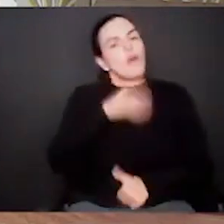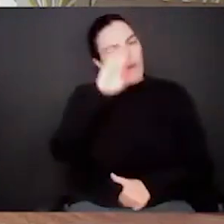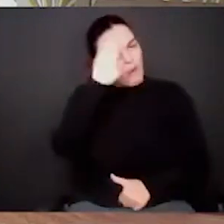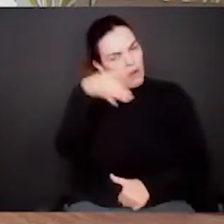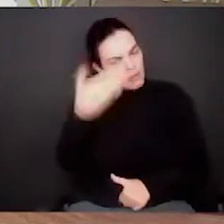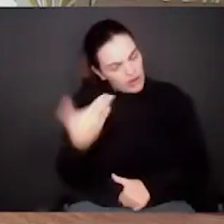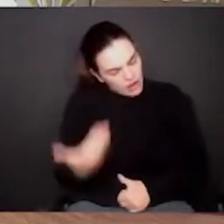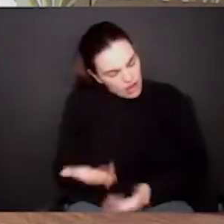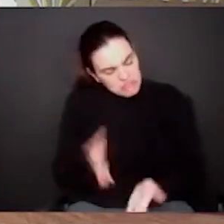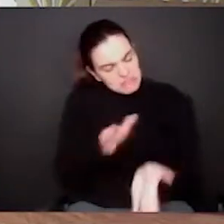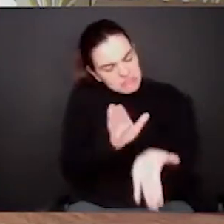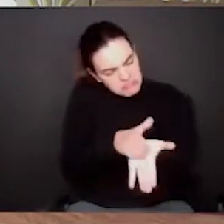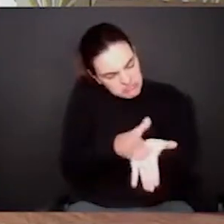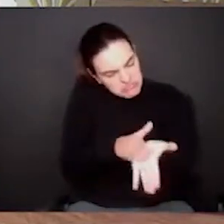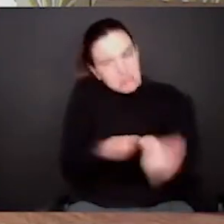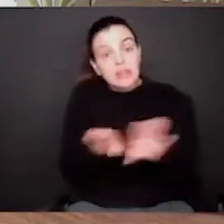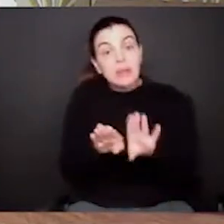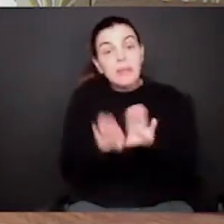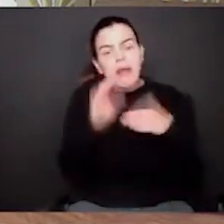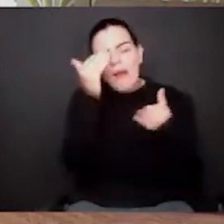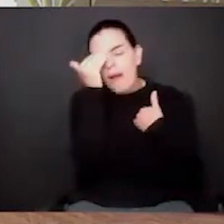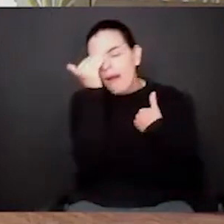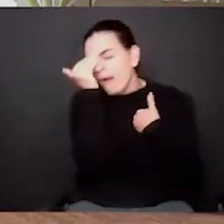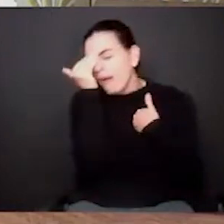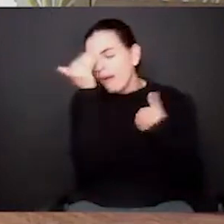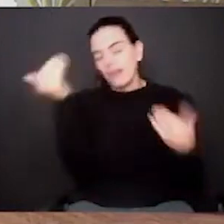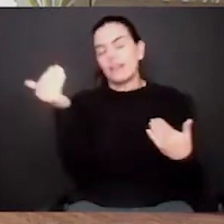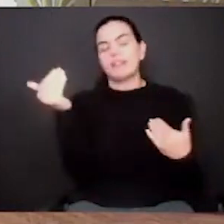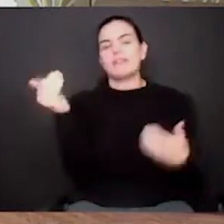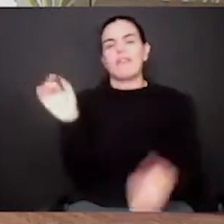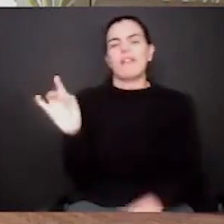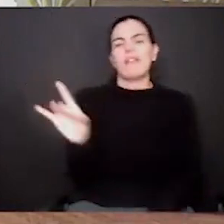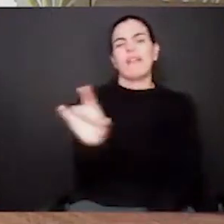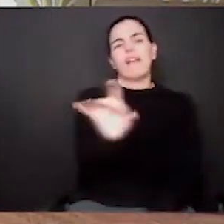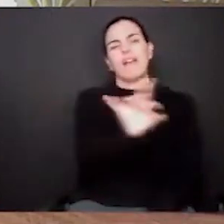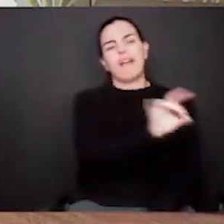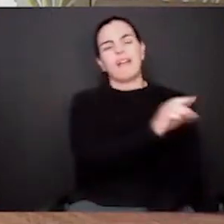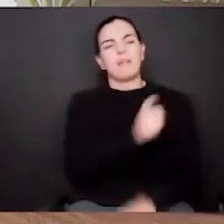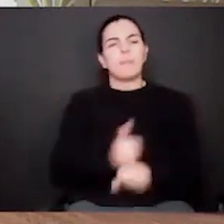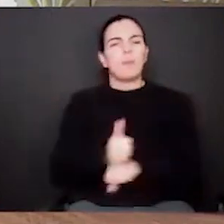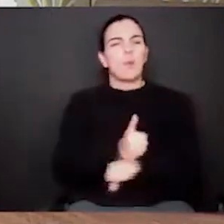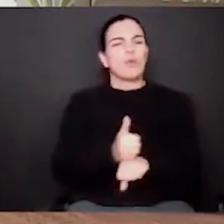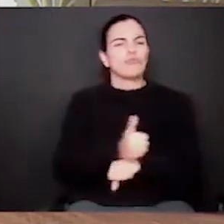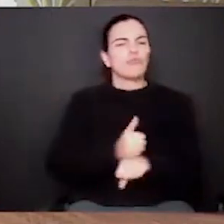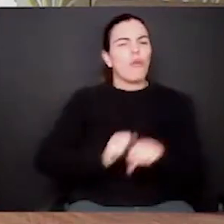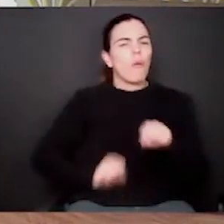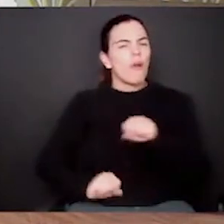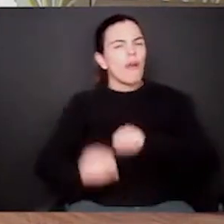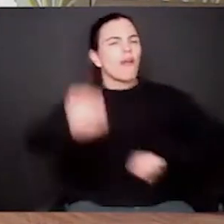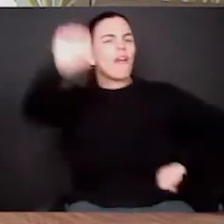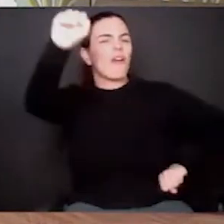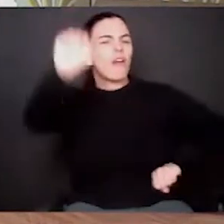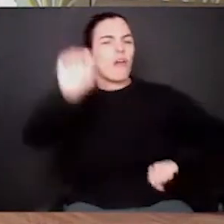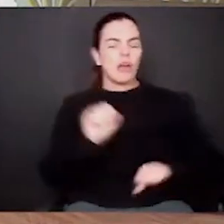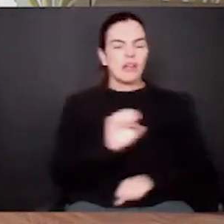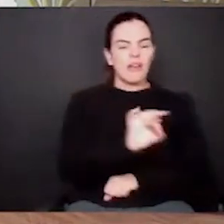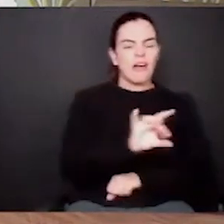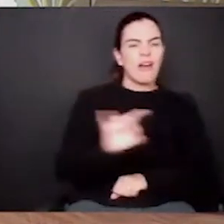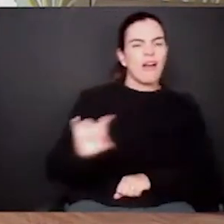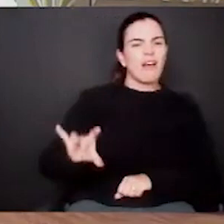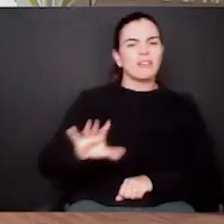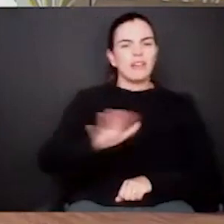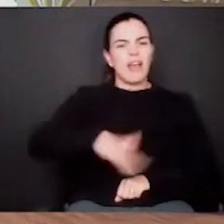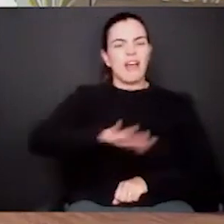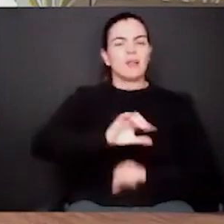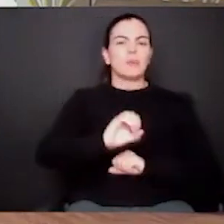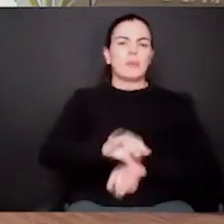minha gratidão a esses verdadeiros heróis da educação no Estado brasileiro.